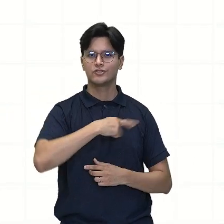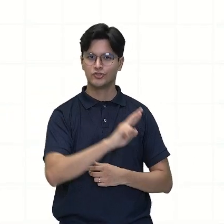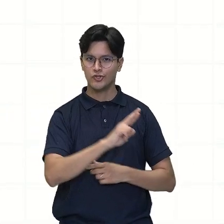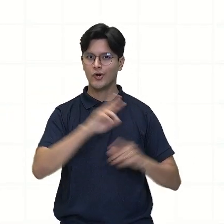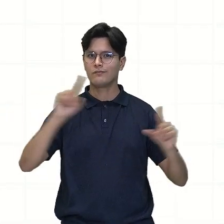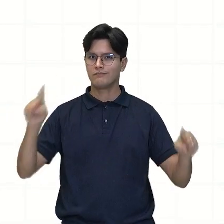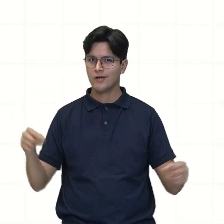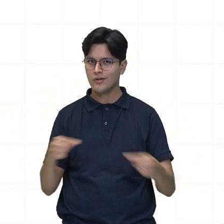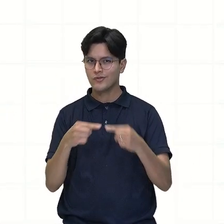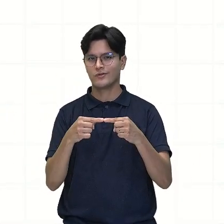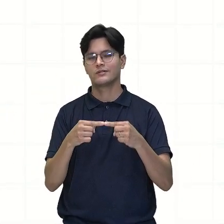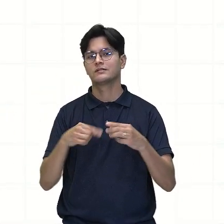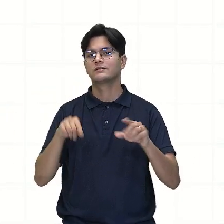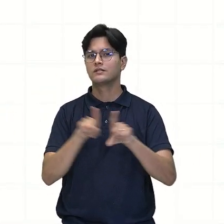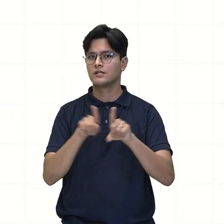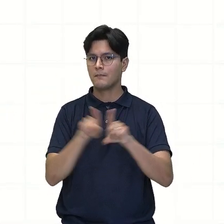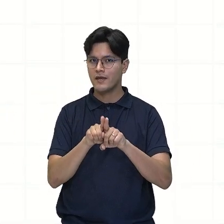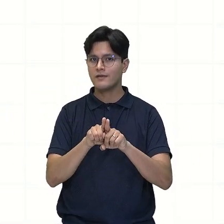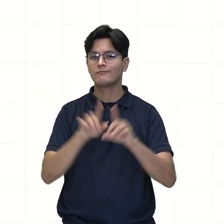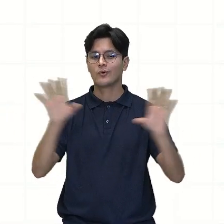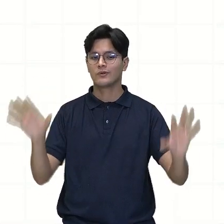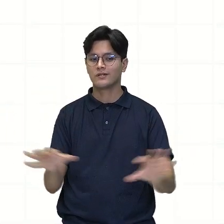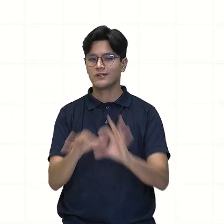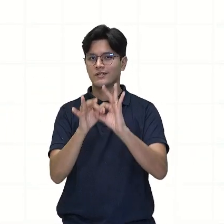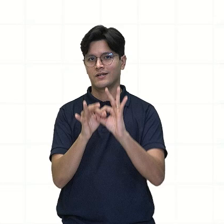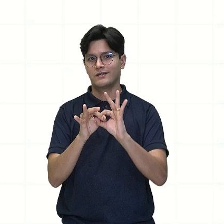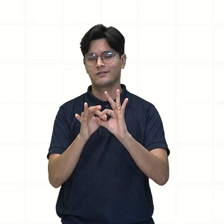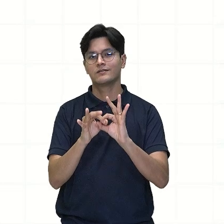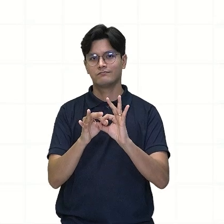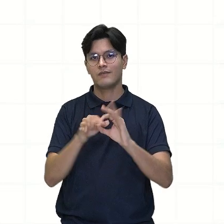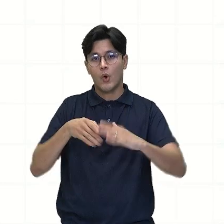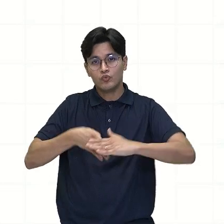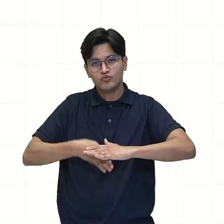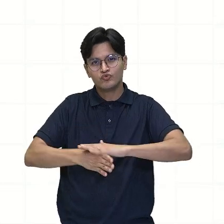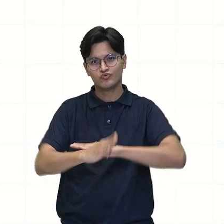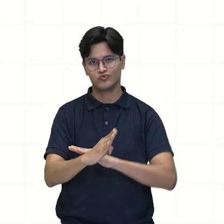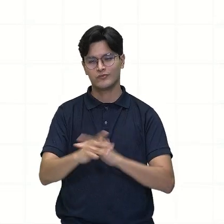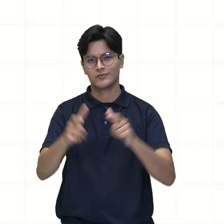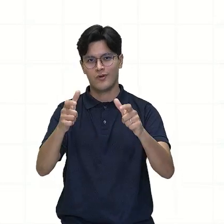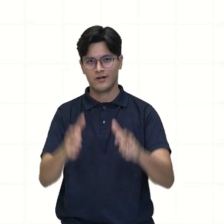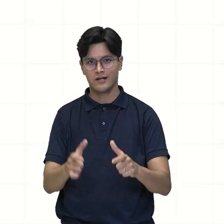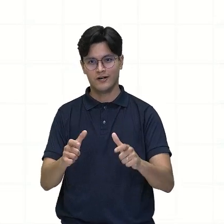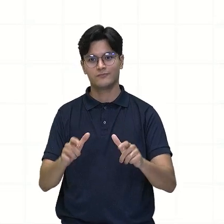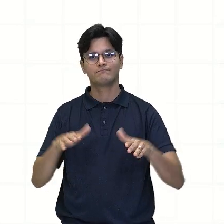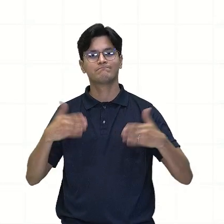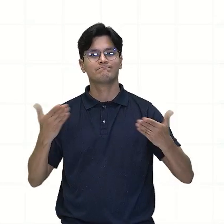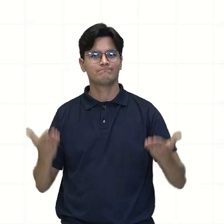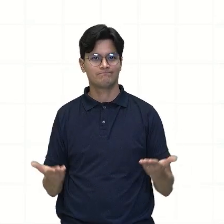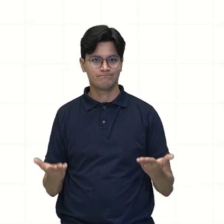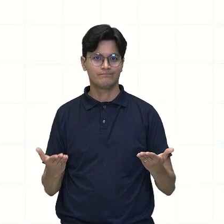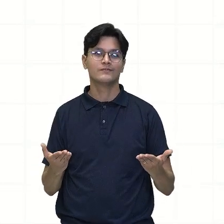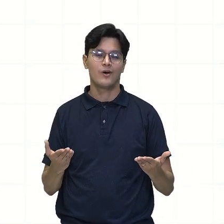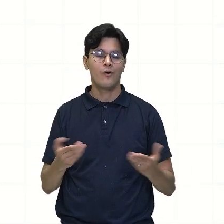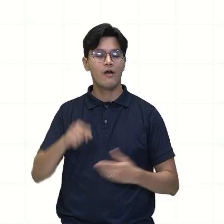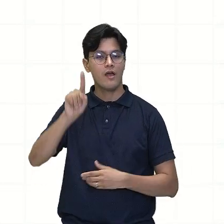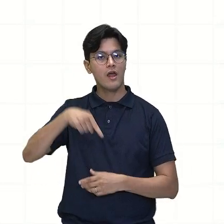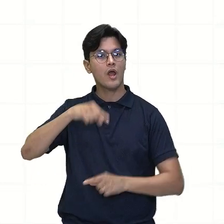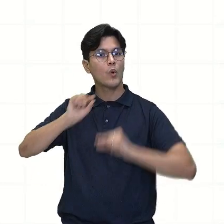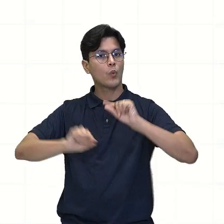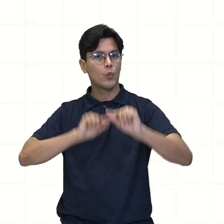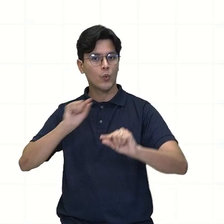e os costumes locais fazem parte dessa lógica entre espiritualidade